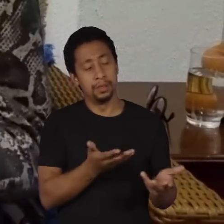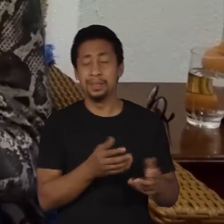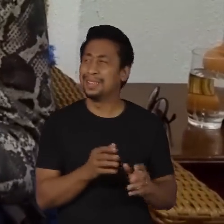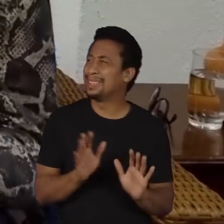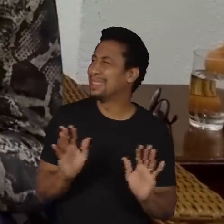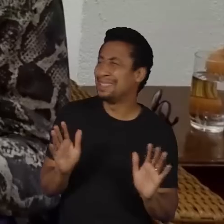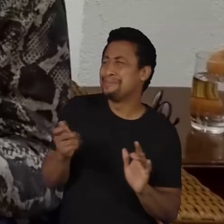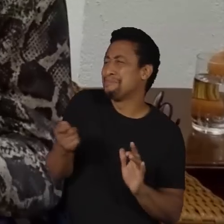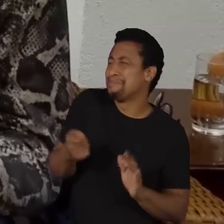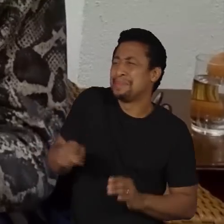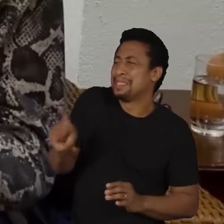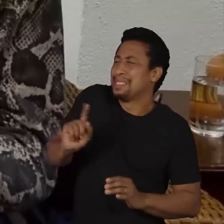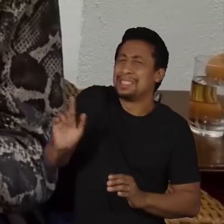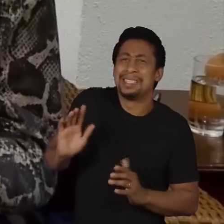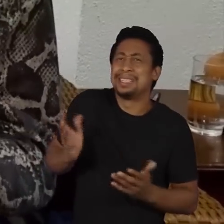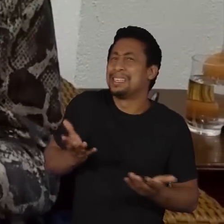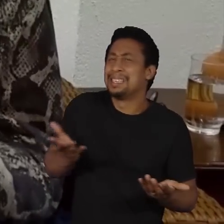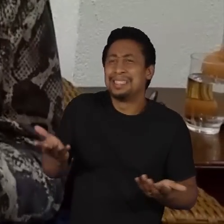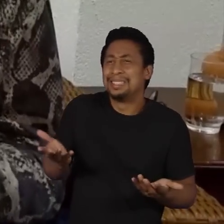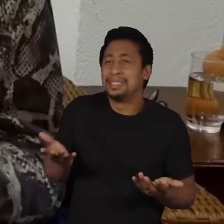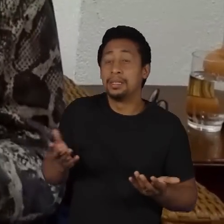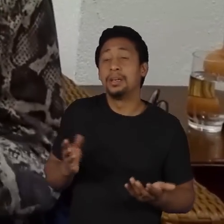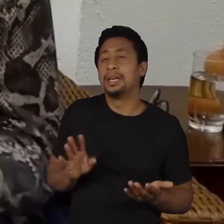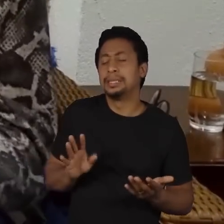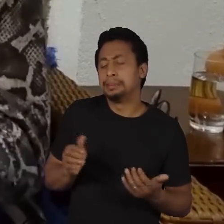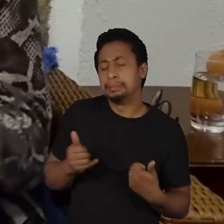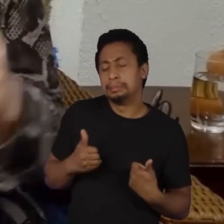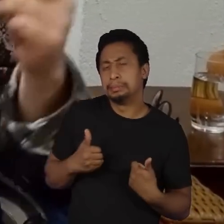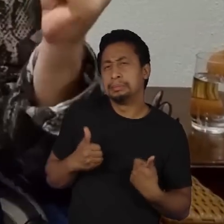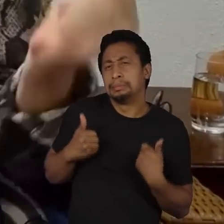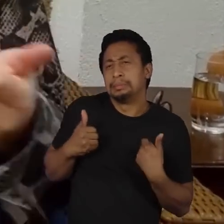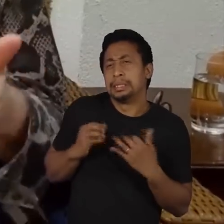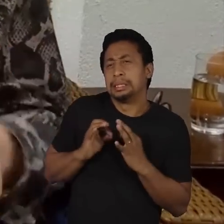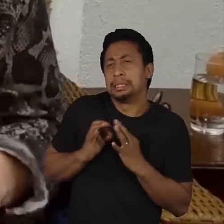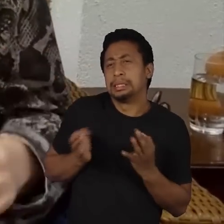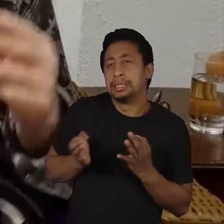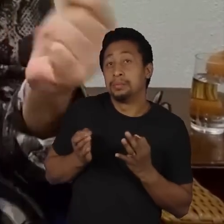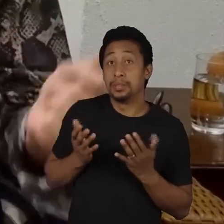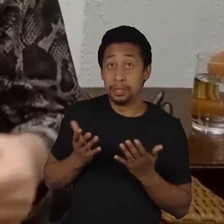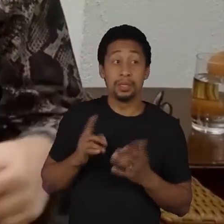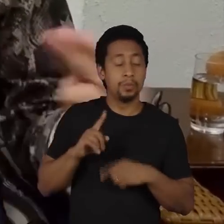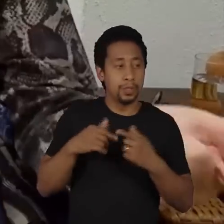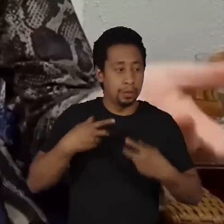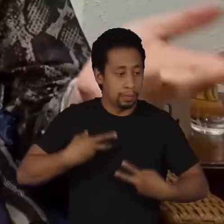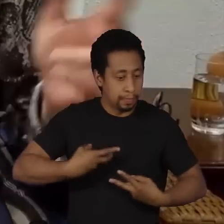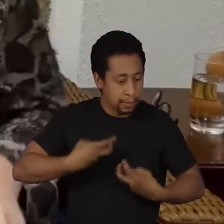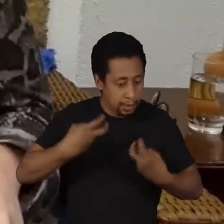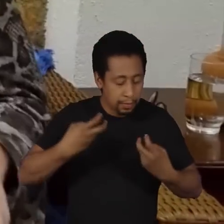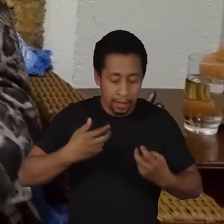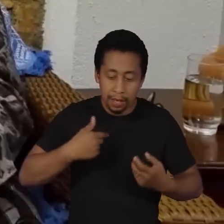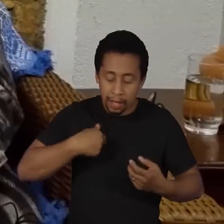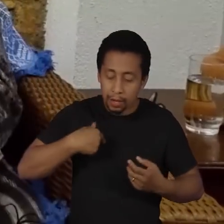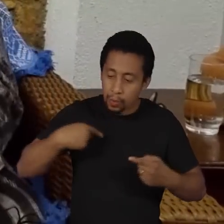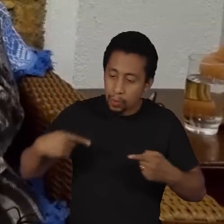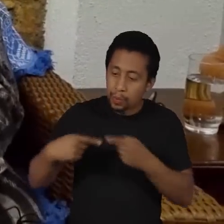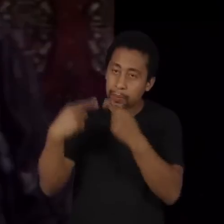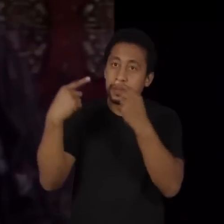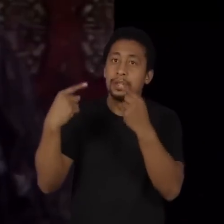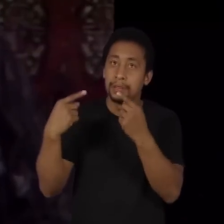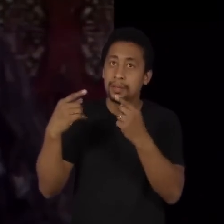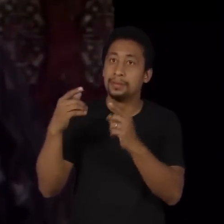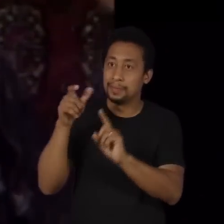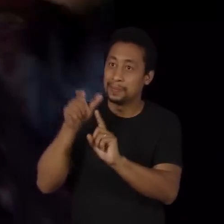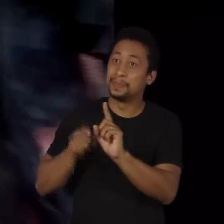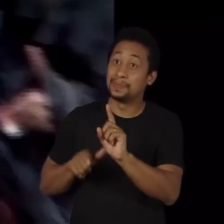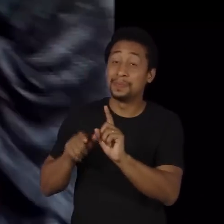não passava de um pouco de vaidade desse tamanhinho, porque num instantinho ela percebeu que o papel era dela. É